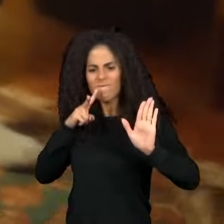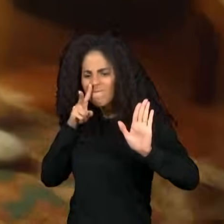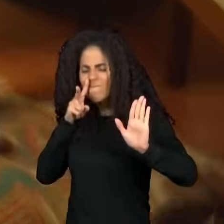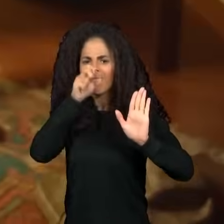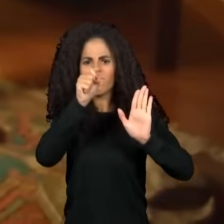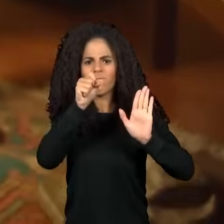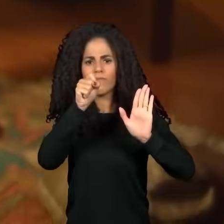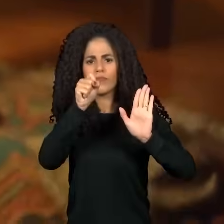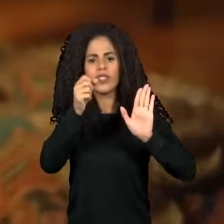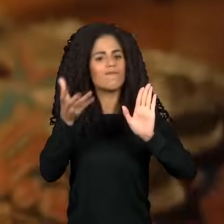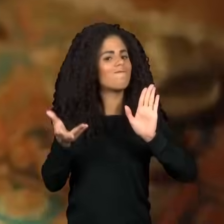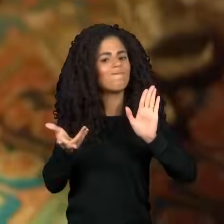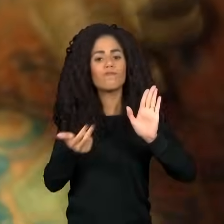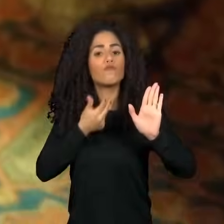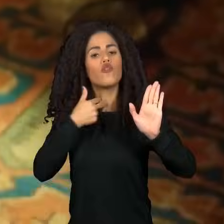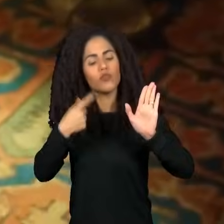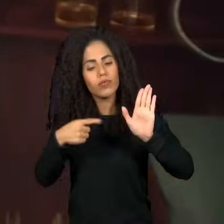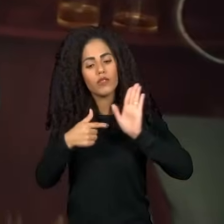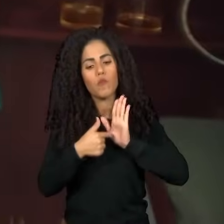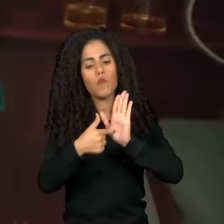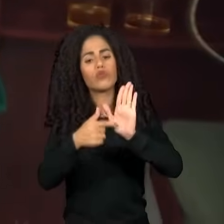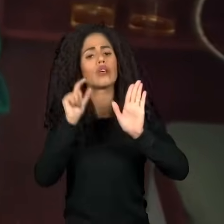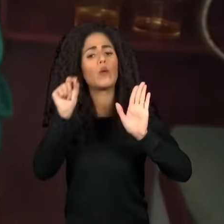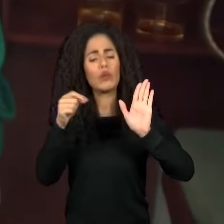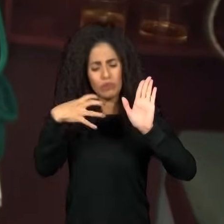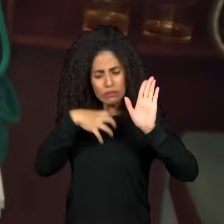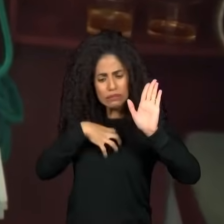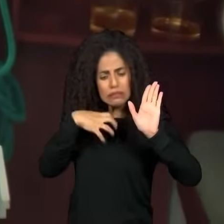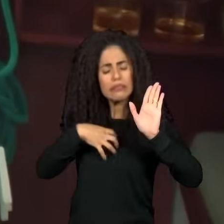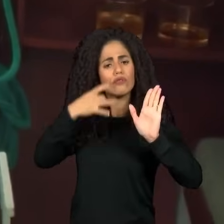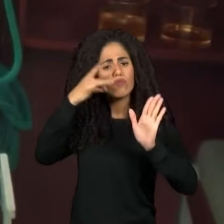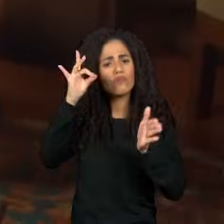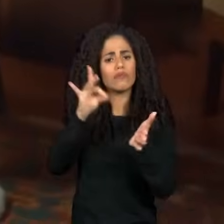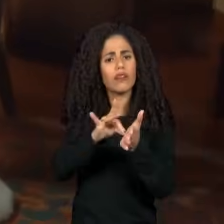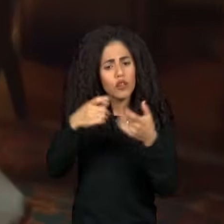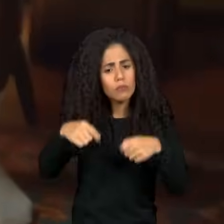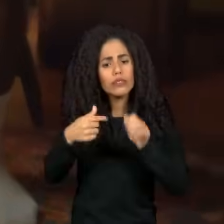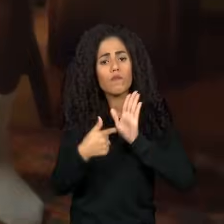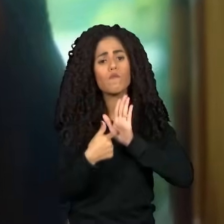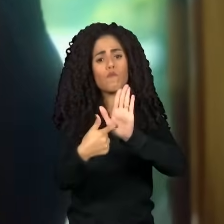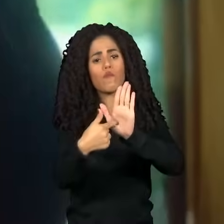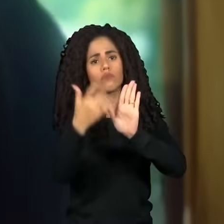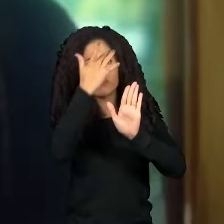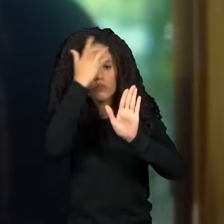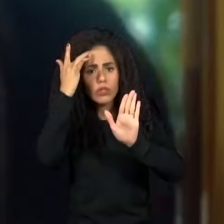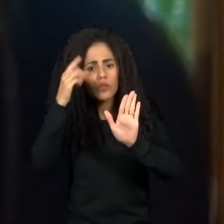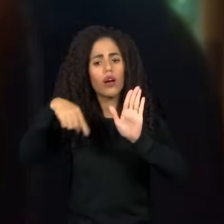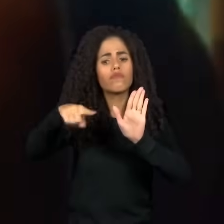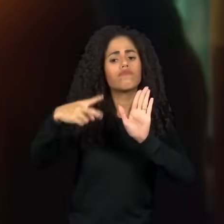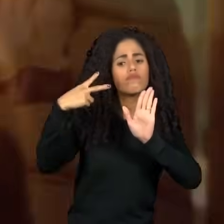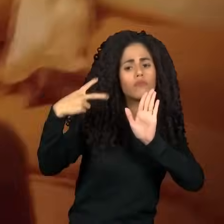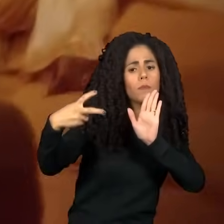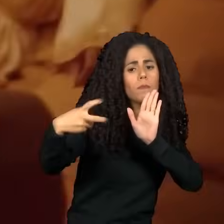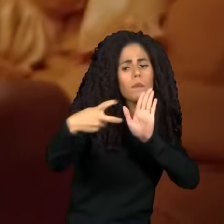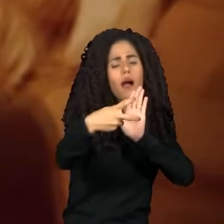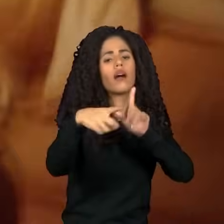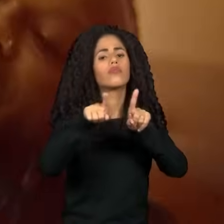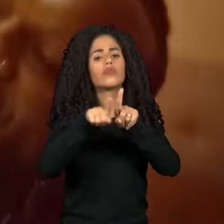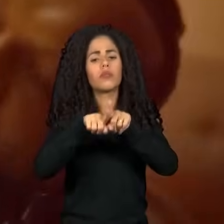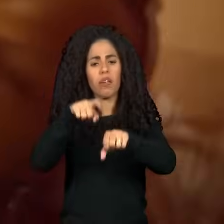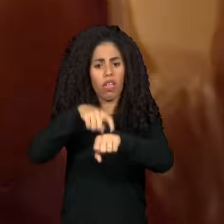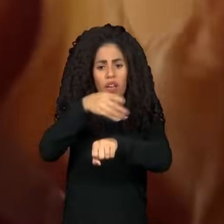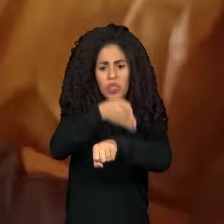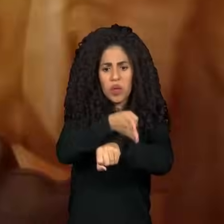própria humanidade. E o amor é justamente a possibilidade de não ser o tempo